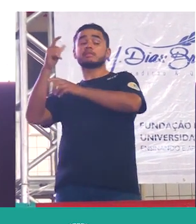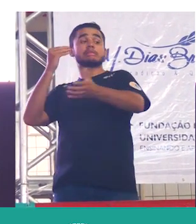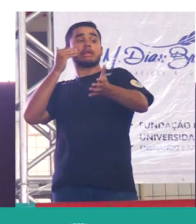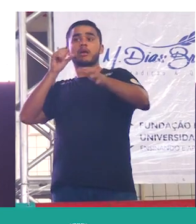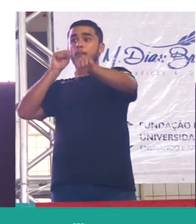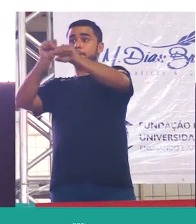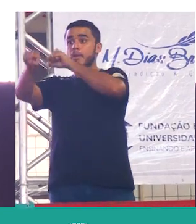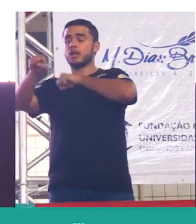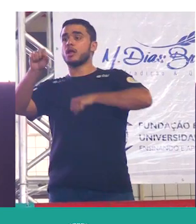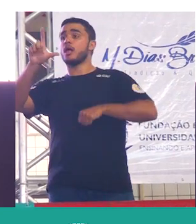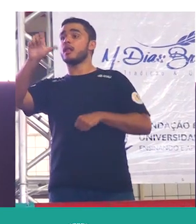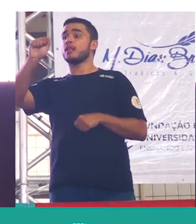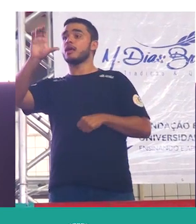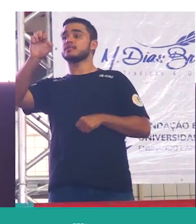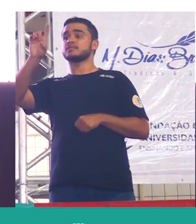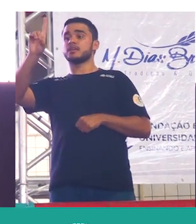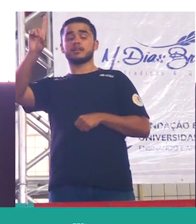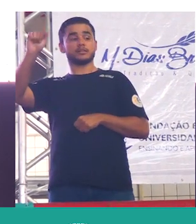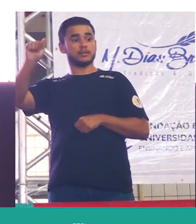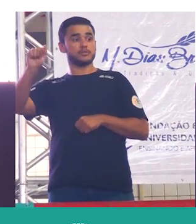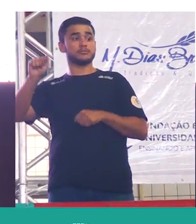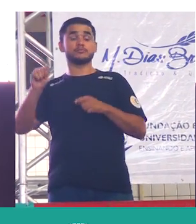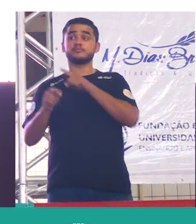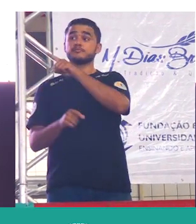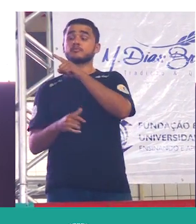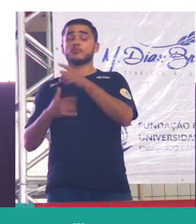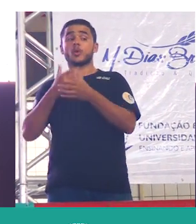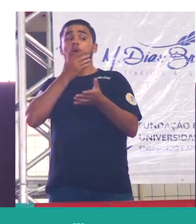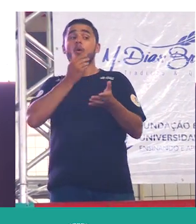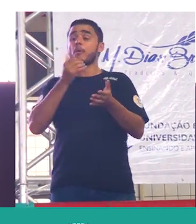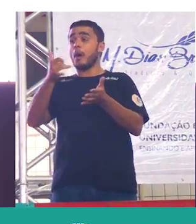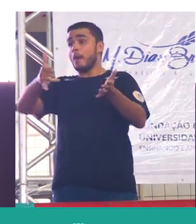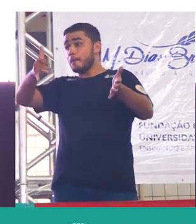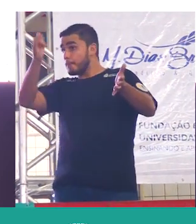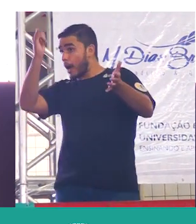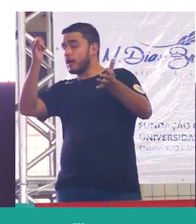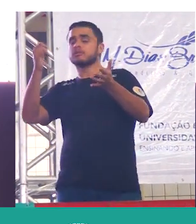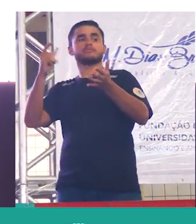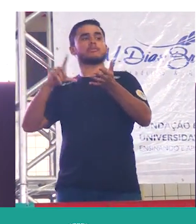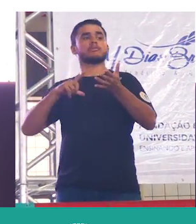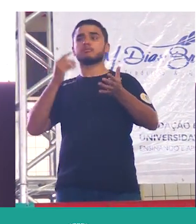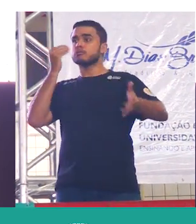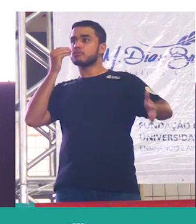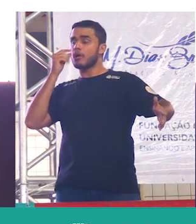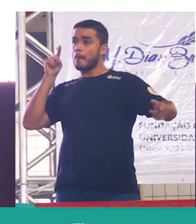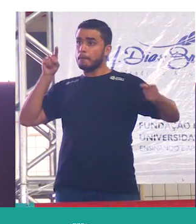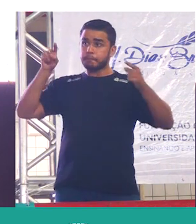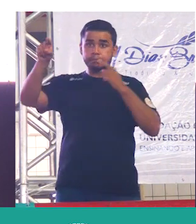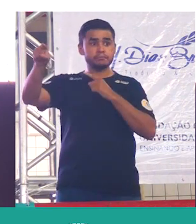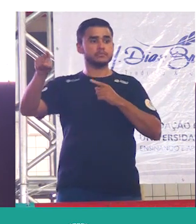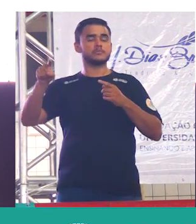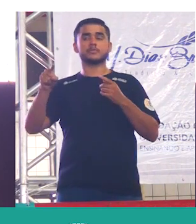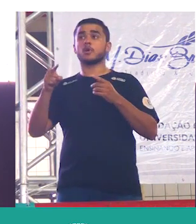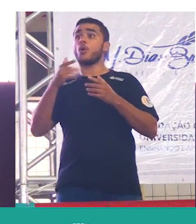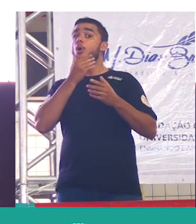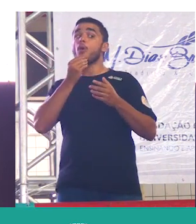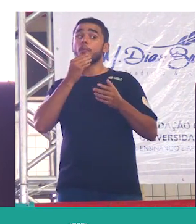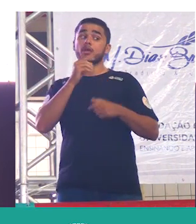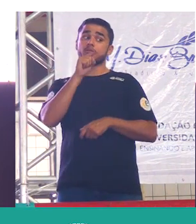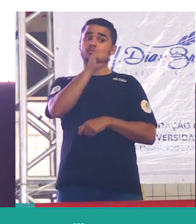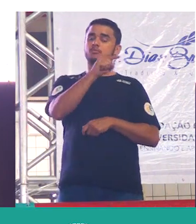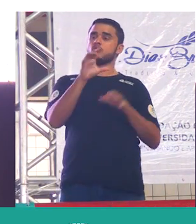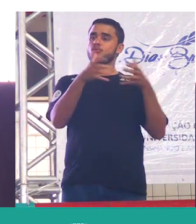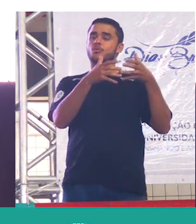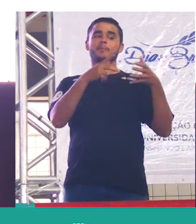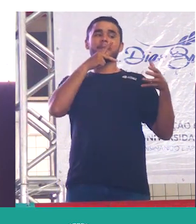nesse atentado, a bala, o pistoleiro atirou para matar em Carlos Lacerda. Só que a